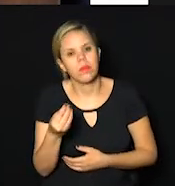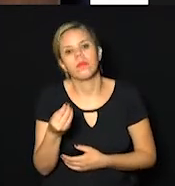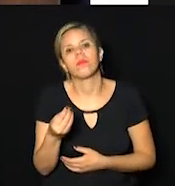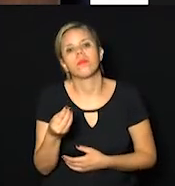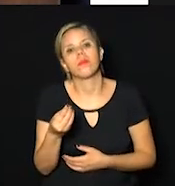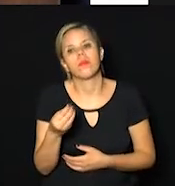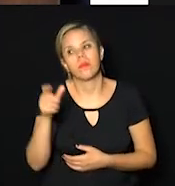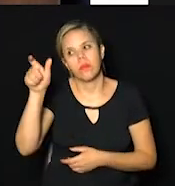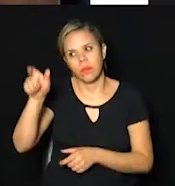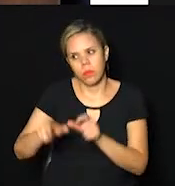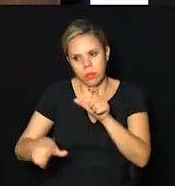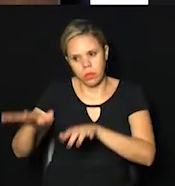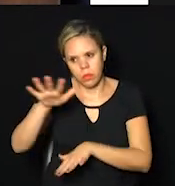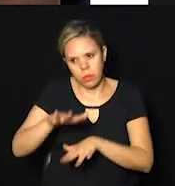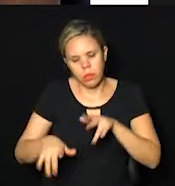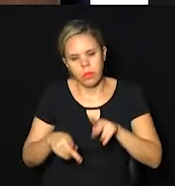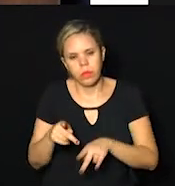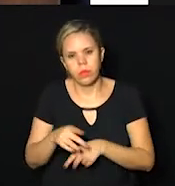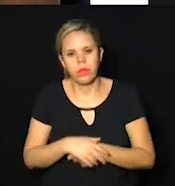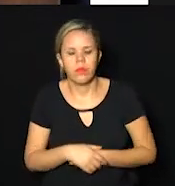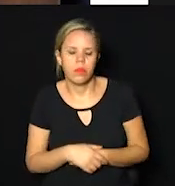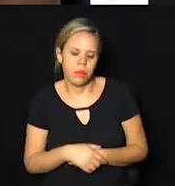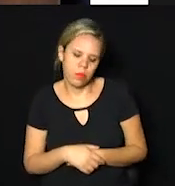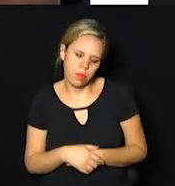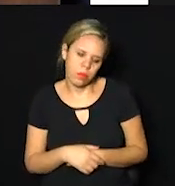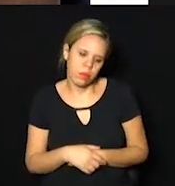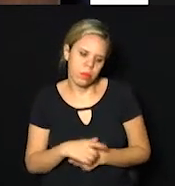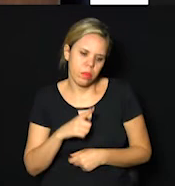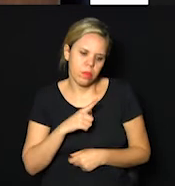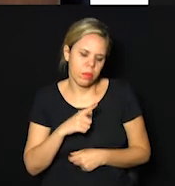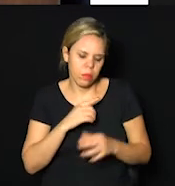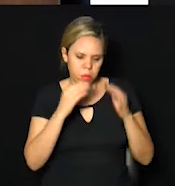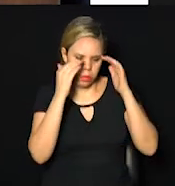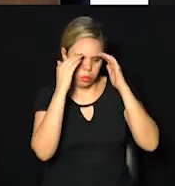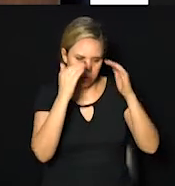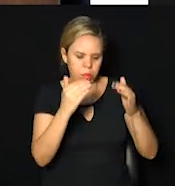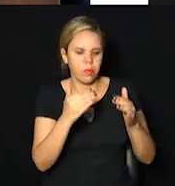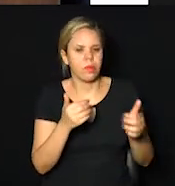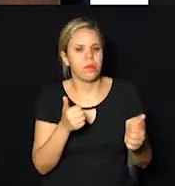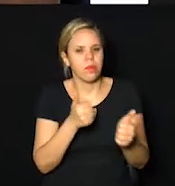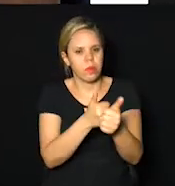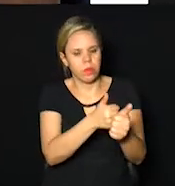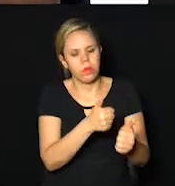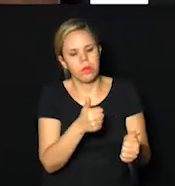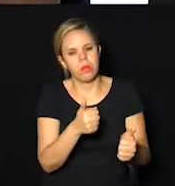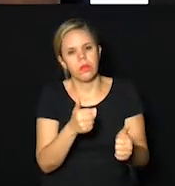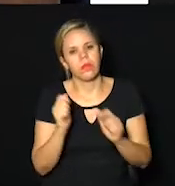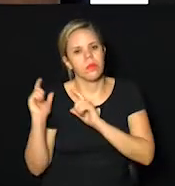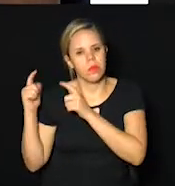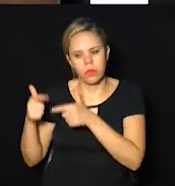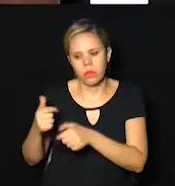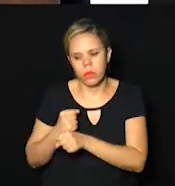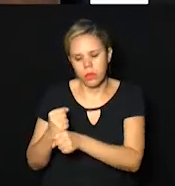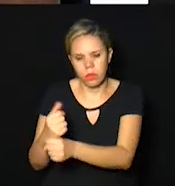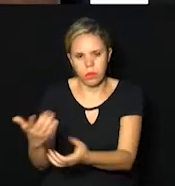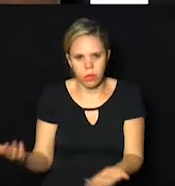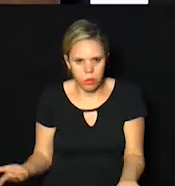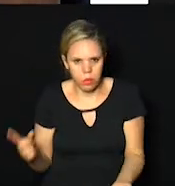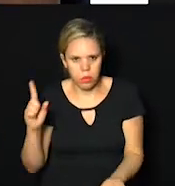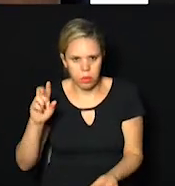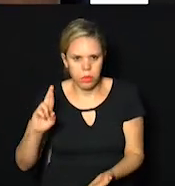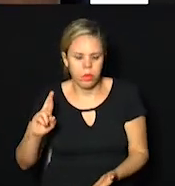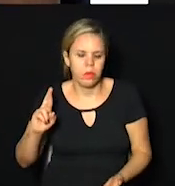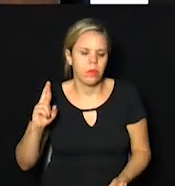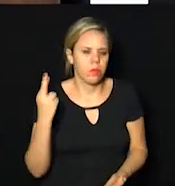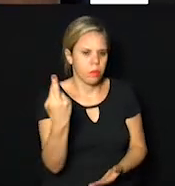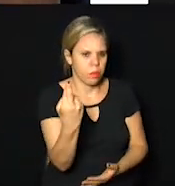das pessoas tenderem a um conservadorismo num determinado momento, e a gente está falando aí dos últimos anos, isso é resultado